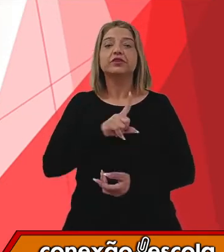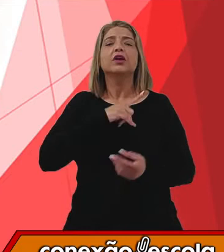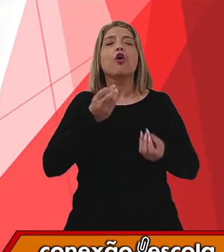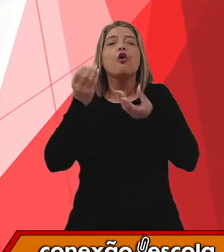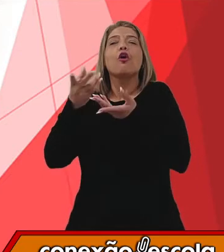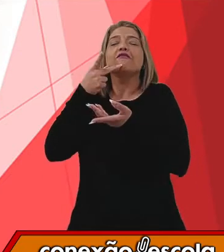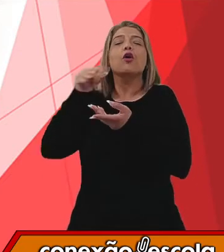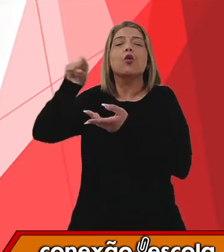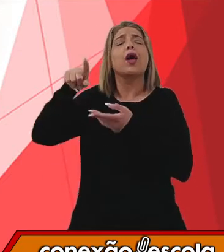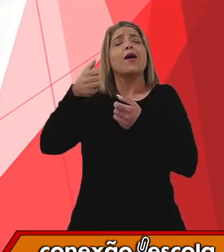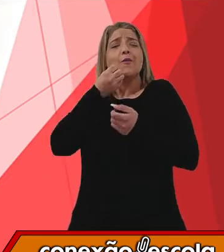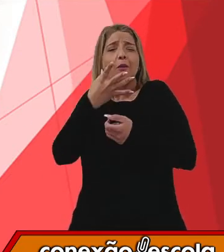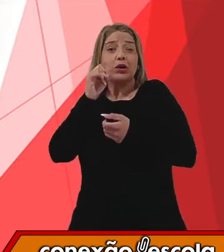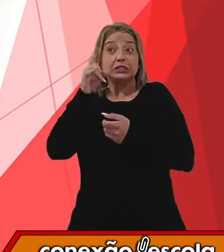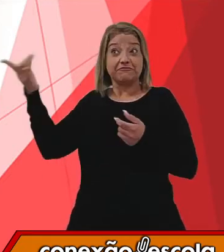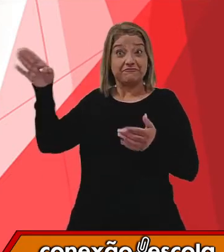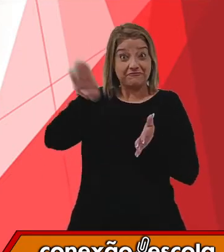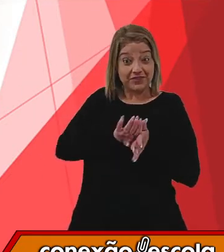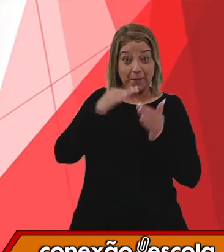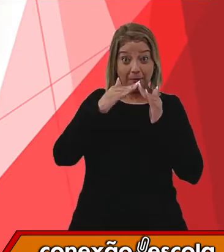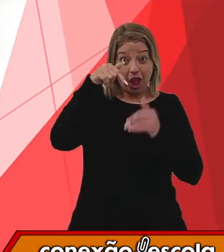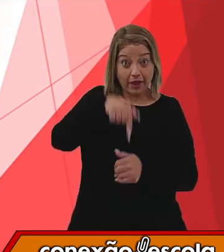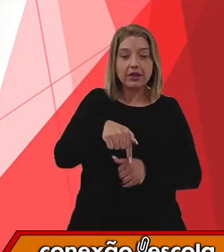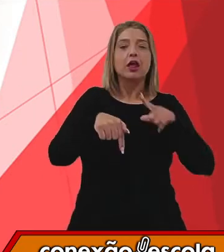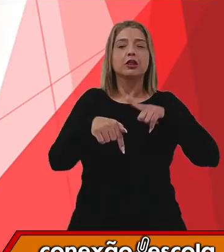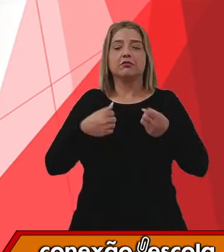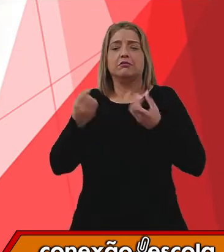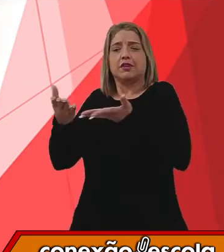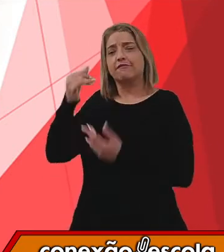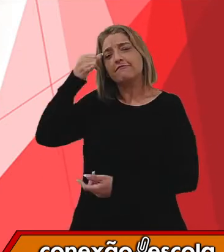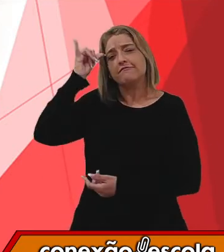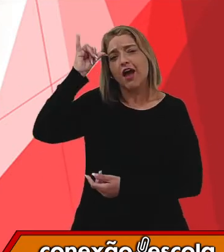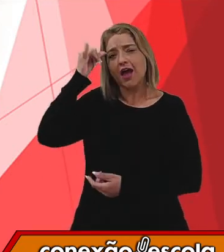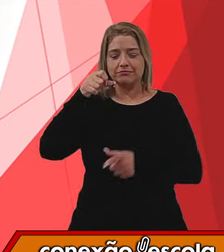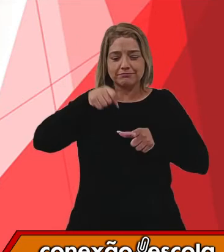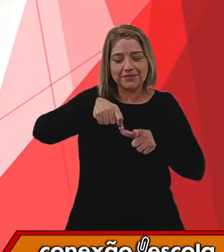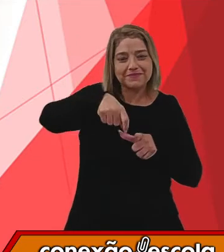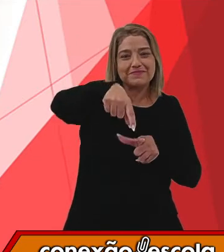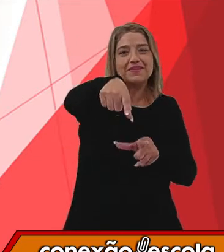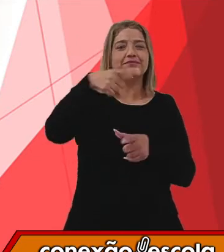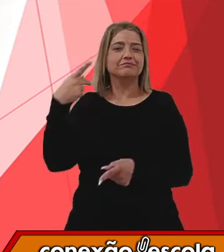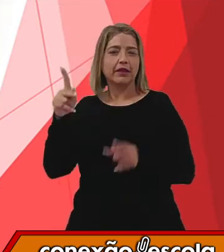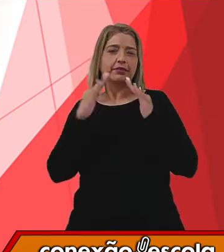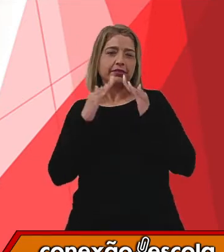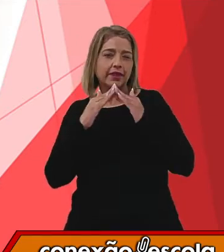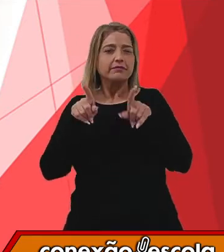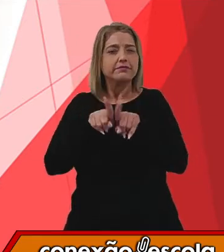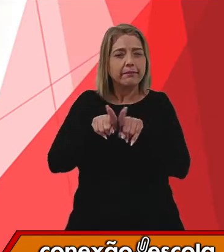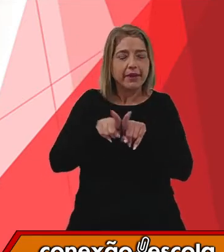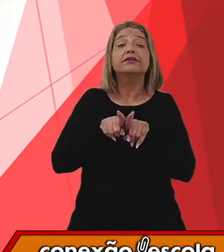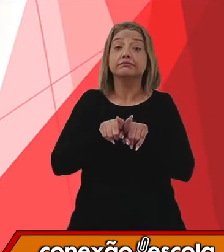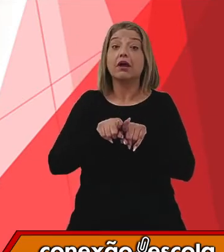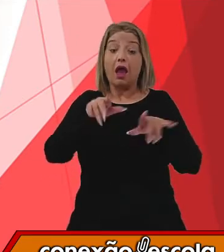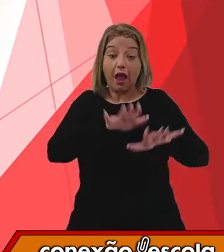eles muitas vantagens, como, por exemplo, cabeças de gado, sementes para iniciar as plantações e até